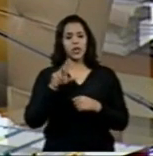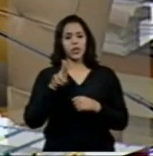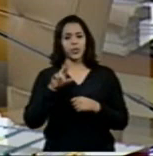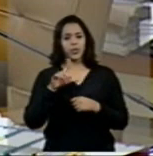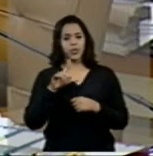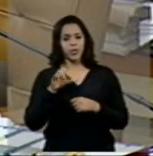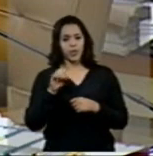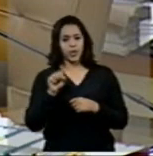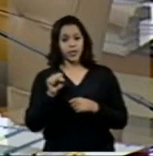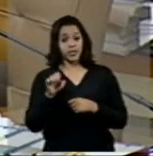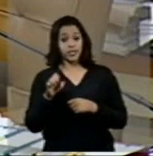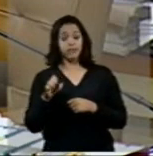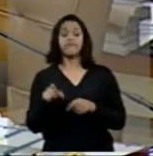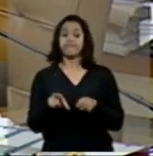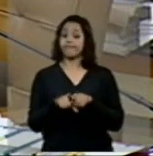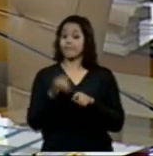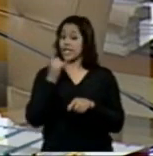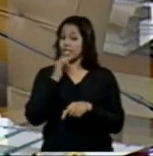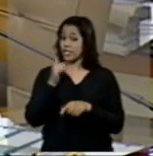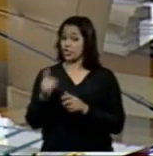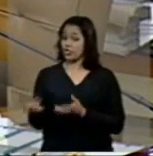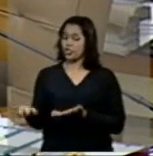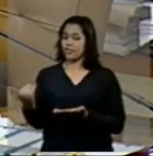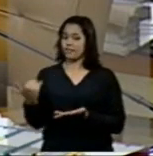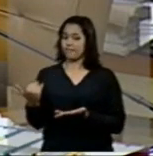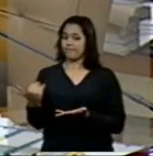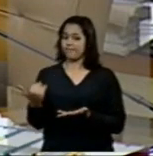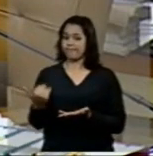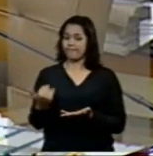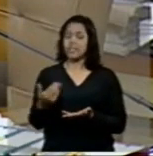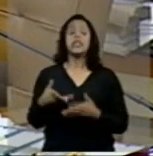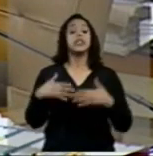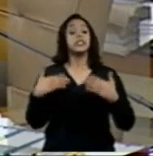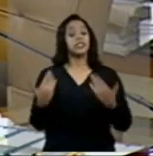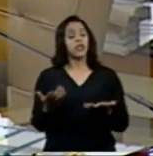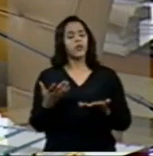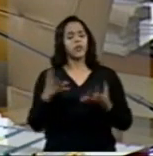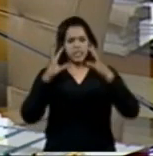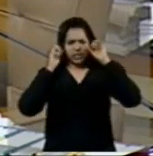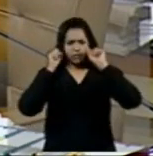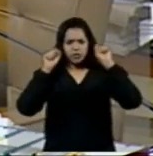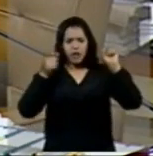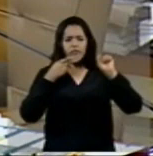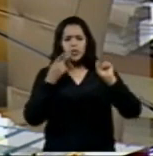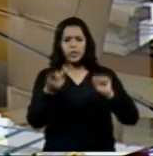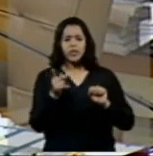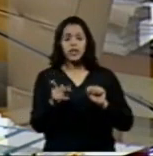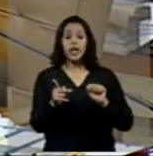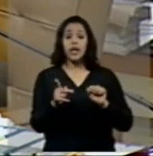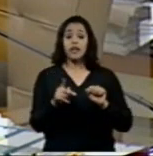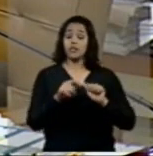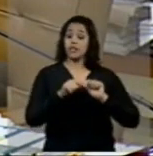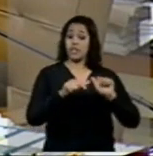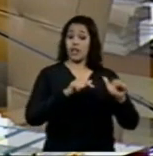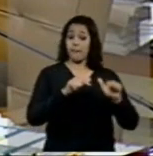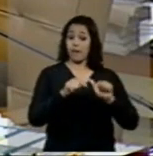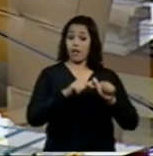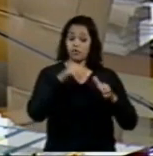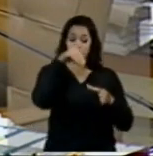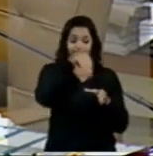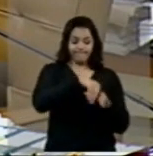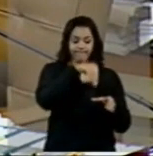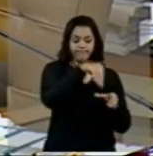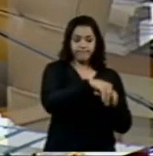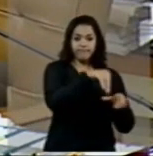consumo energético. Assim, prosseguiu o tribunal, a transferência das atividades de